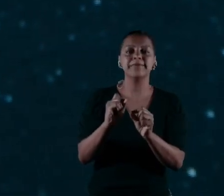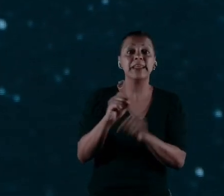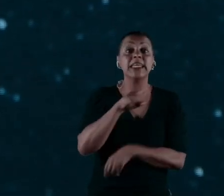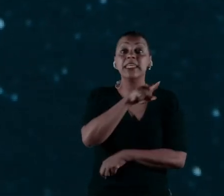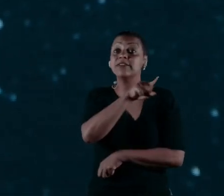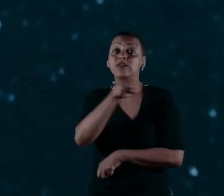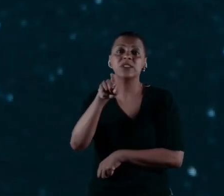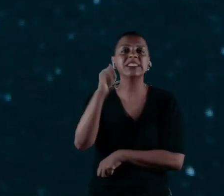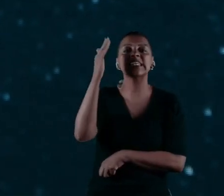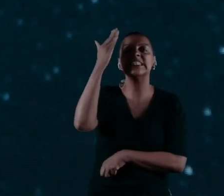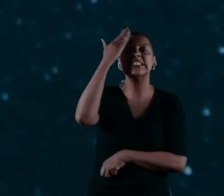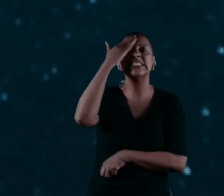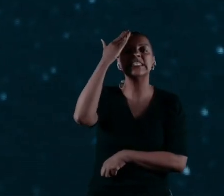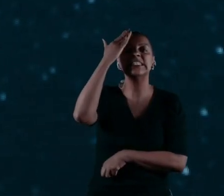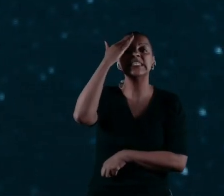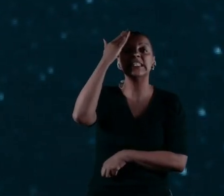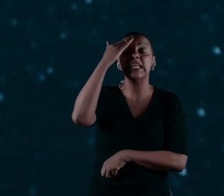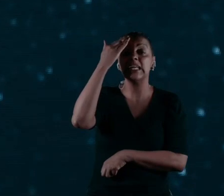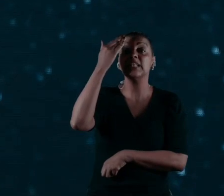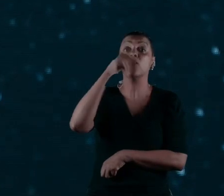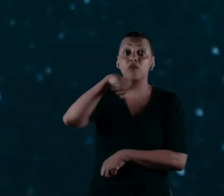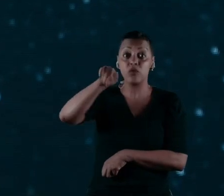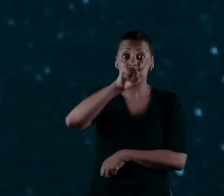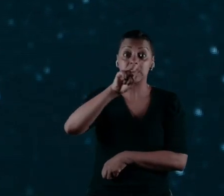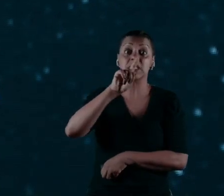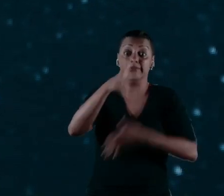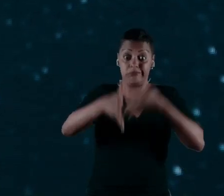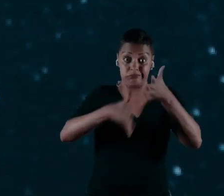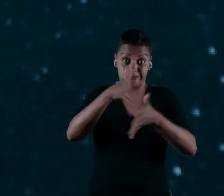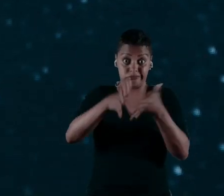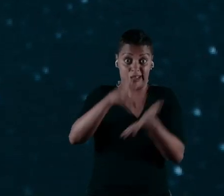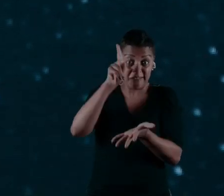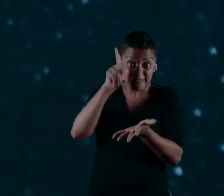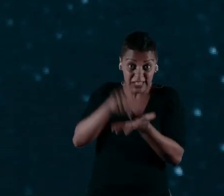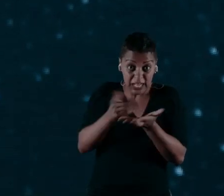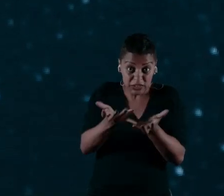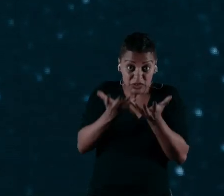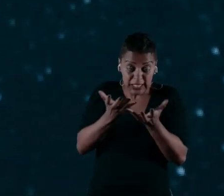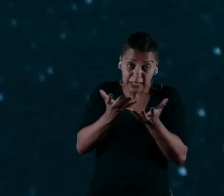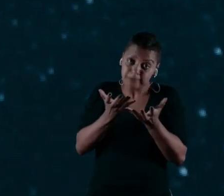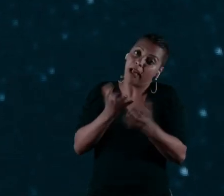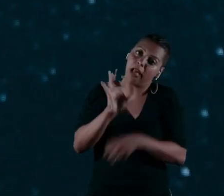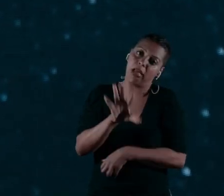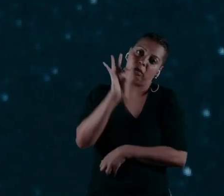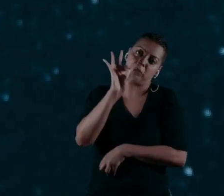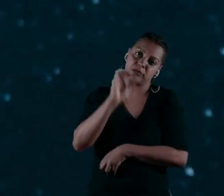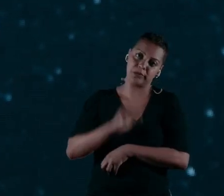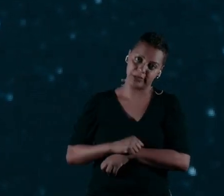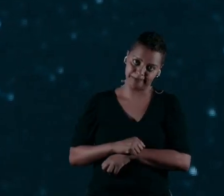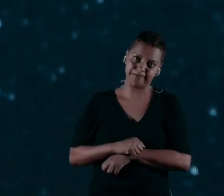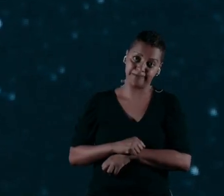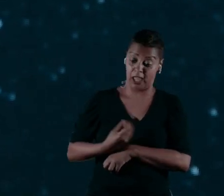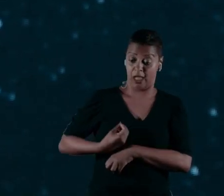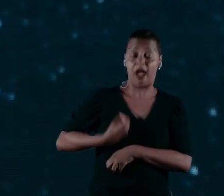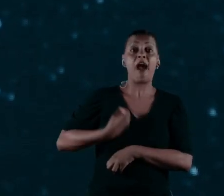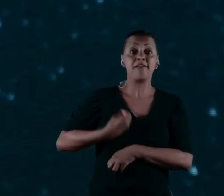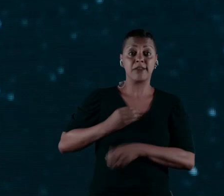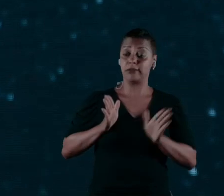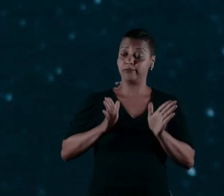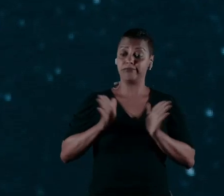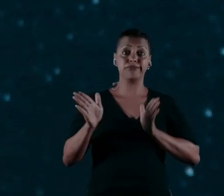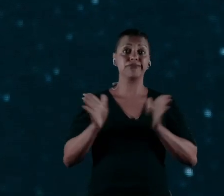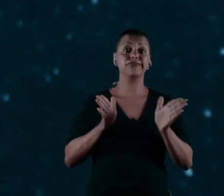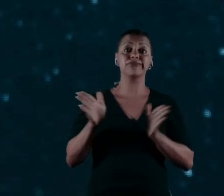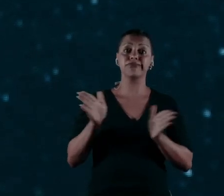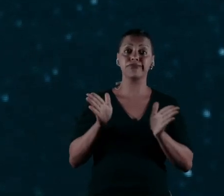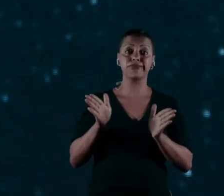que abraçar a verdade é uma escolha. E a vida, ela nos apresenta escolhas. Para andarmos